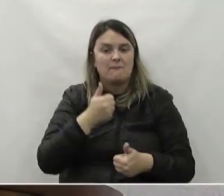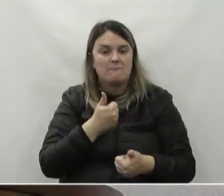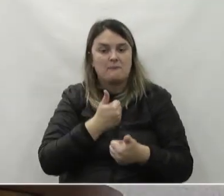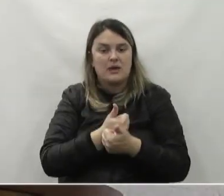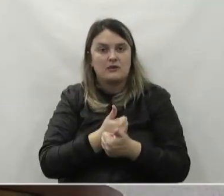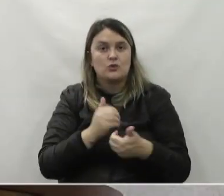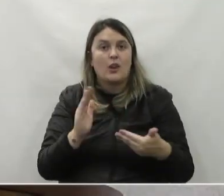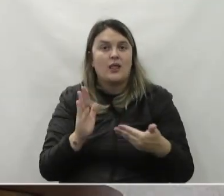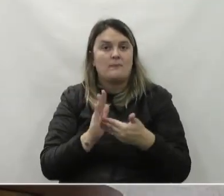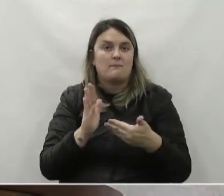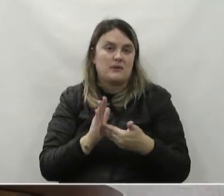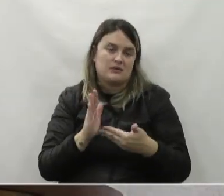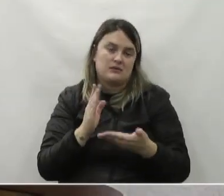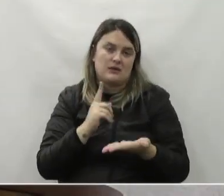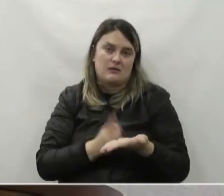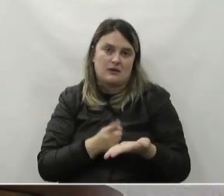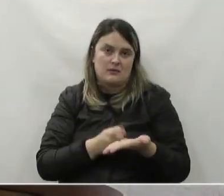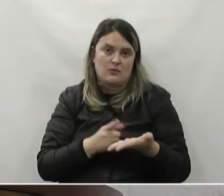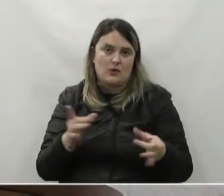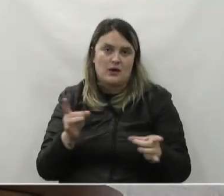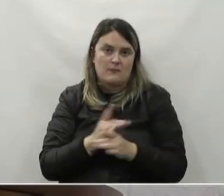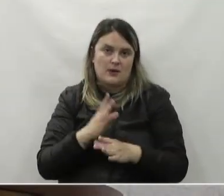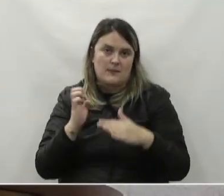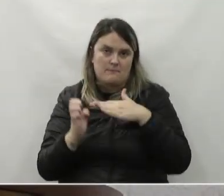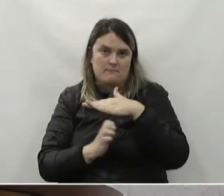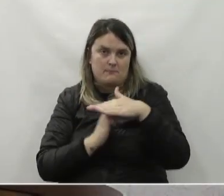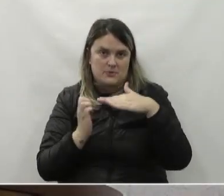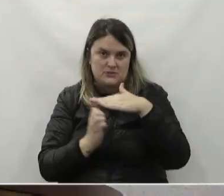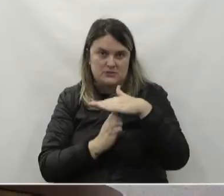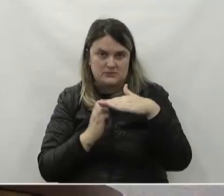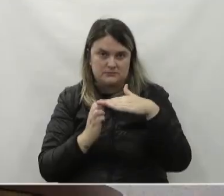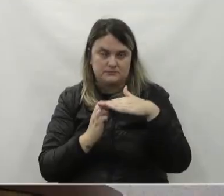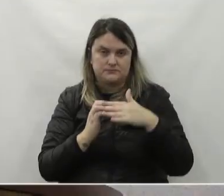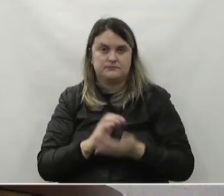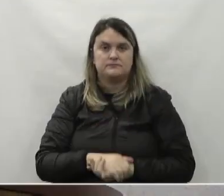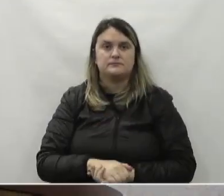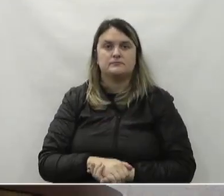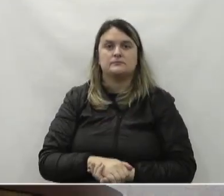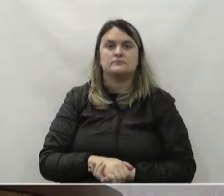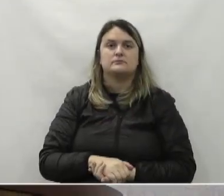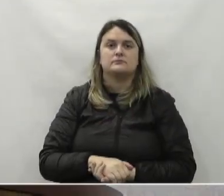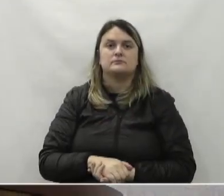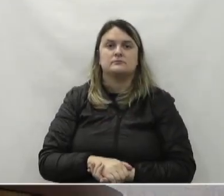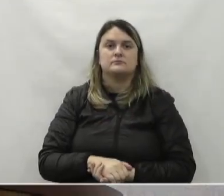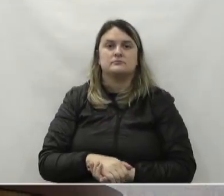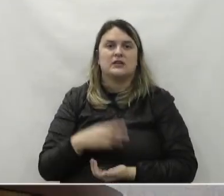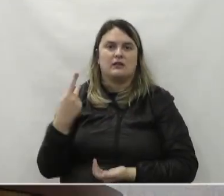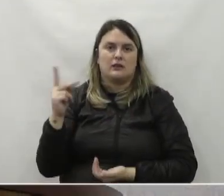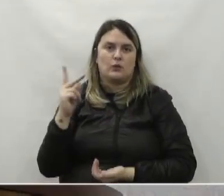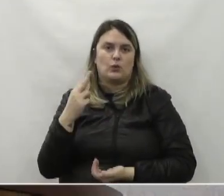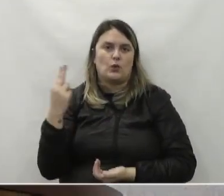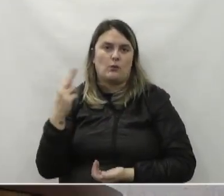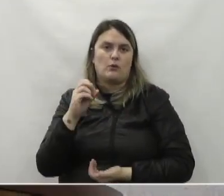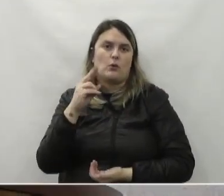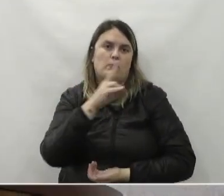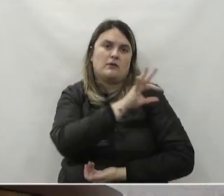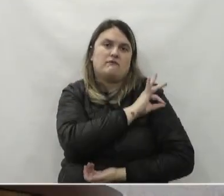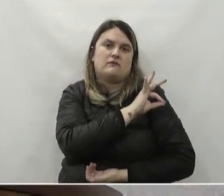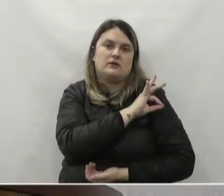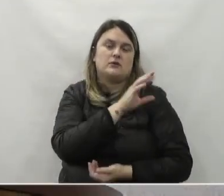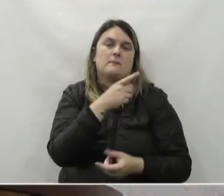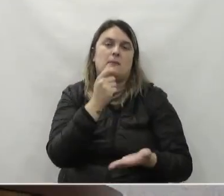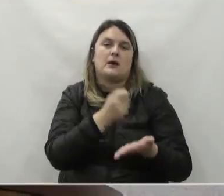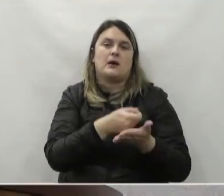próximo do limite do acordo, e daí a gente tem que cuidar aí também, né, presidente, seu nome, do prefeito, para não acabar pagando as